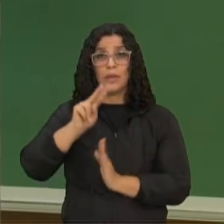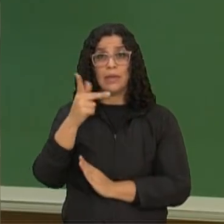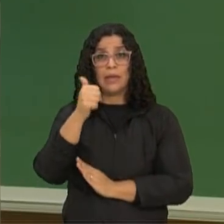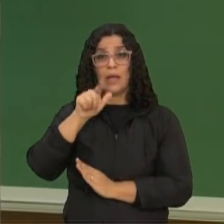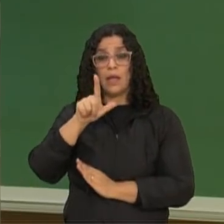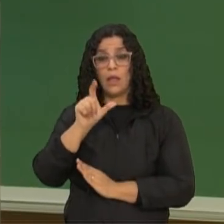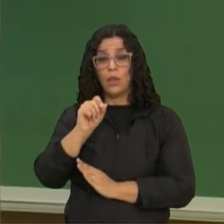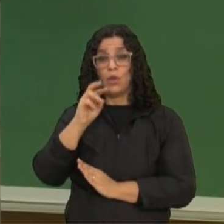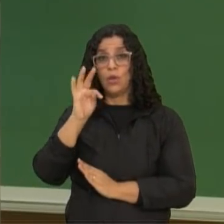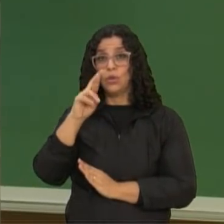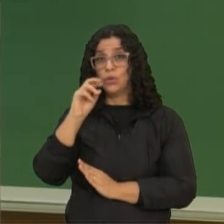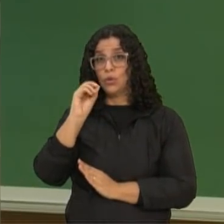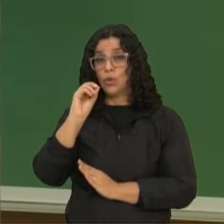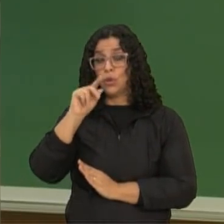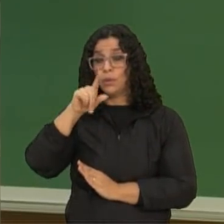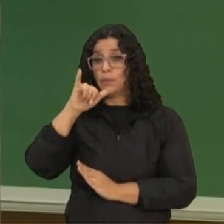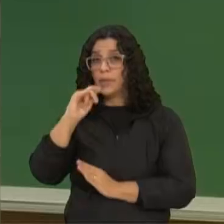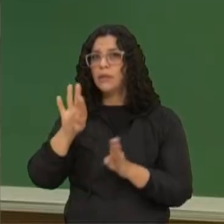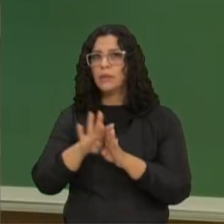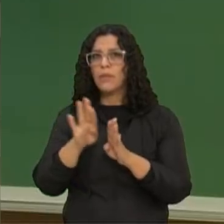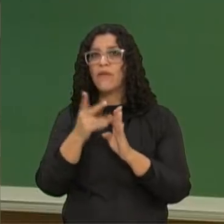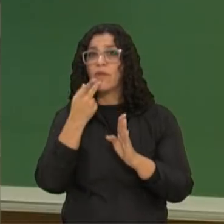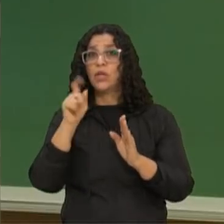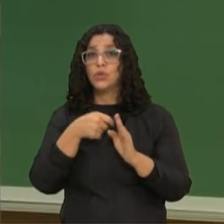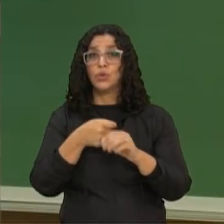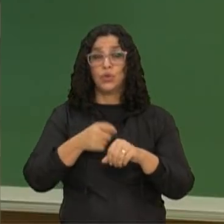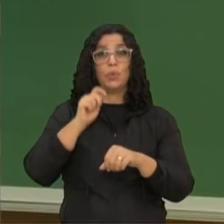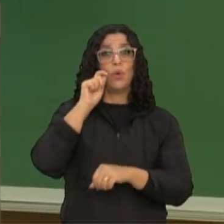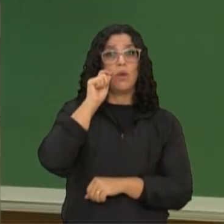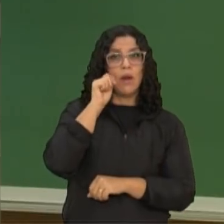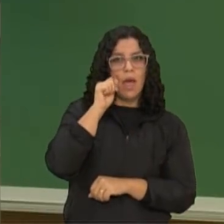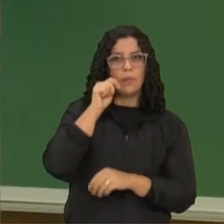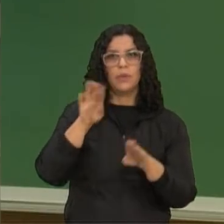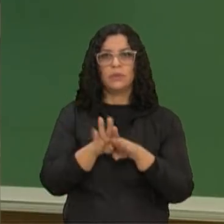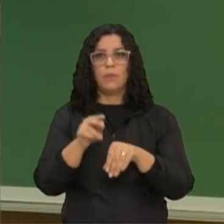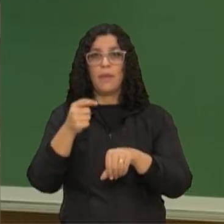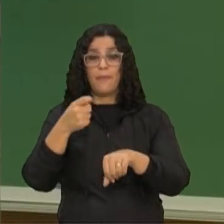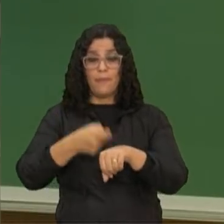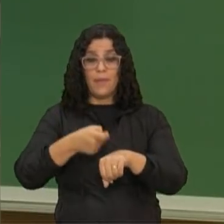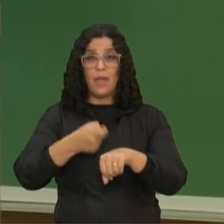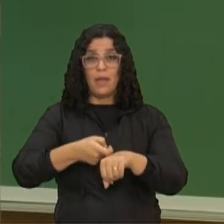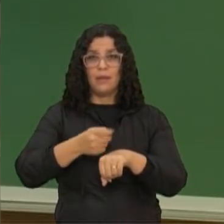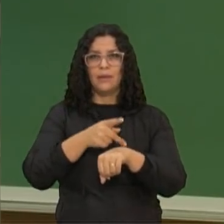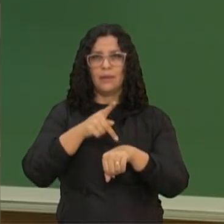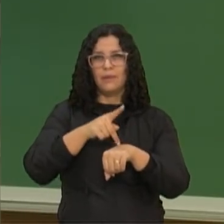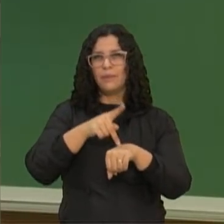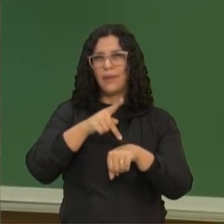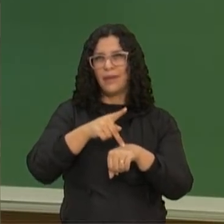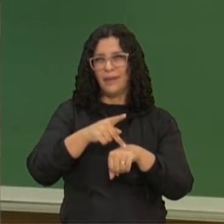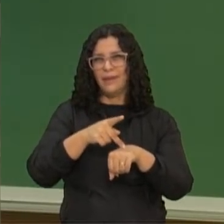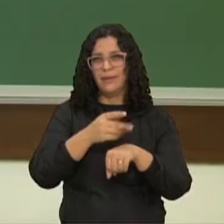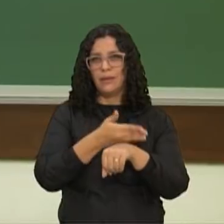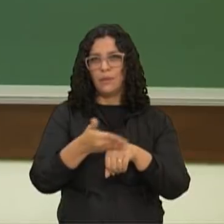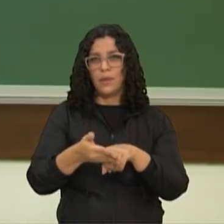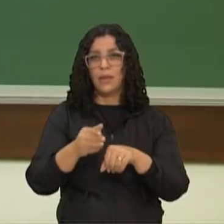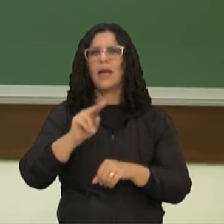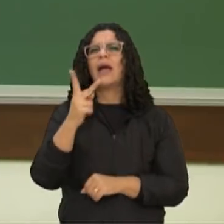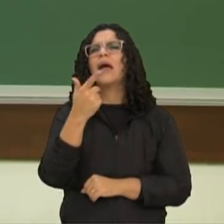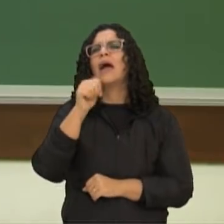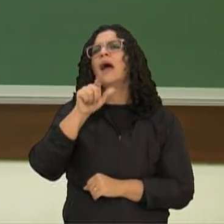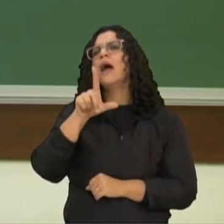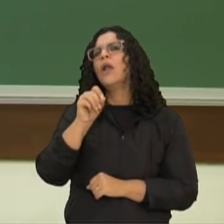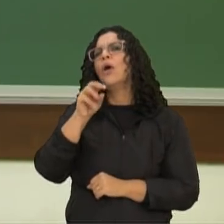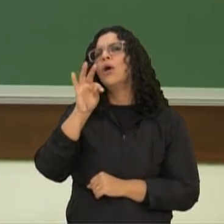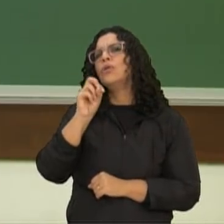alotropia, podemos definir que o índice de refração do grafite e do diamante são iguais. Primeiro, vamos compreender o que é alotropia.